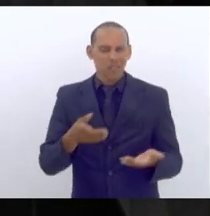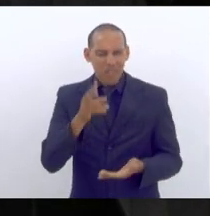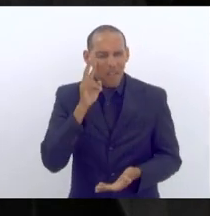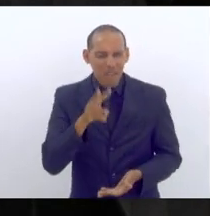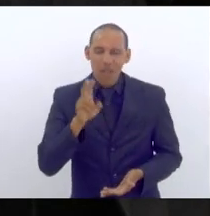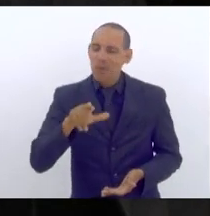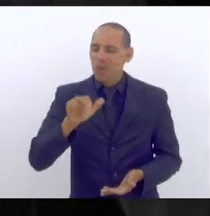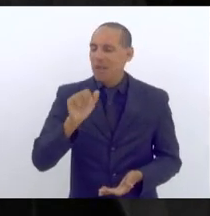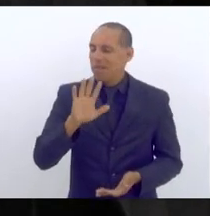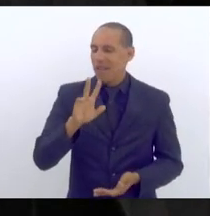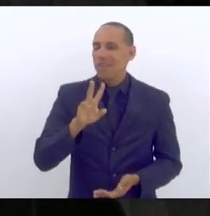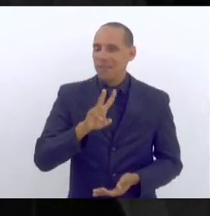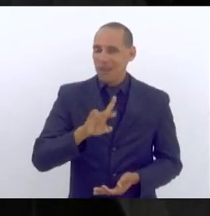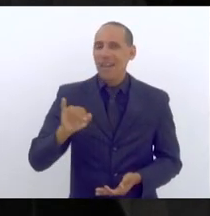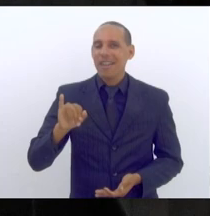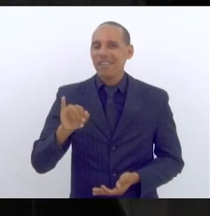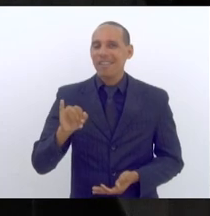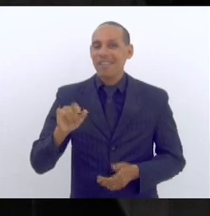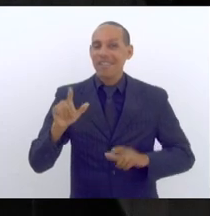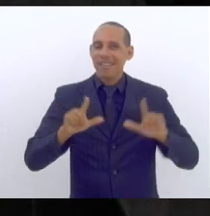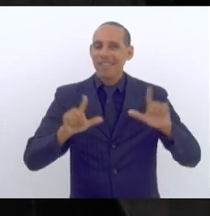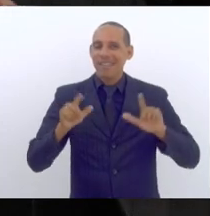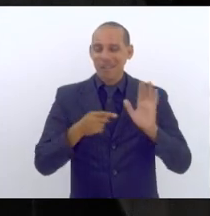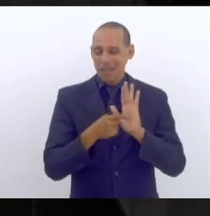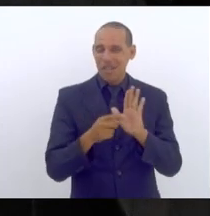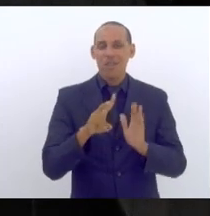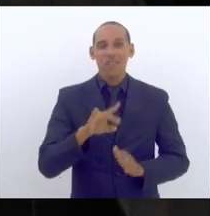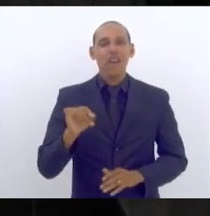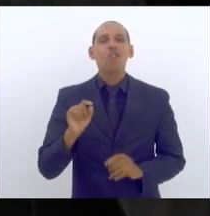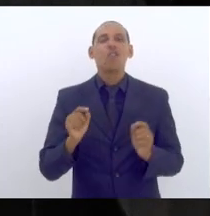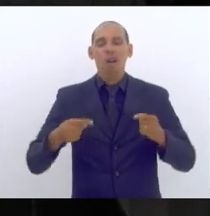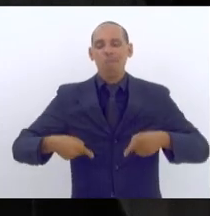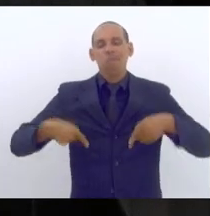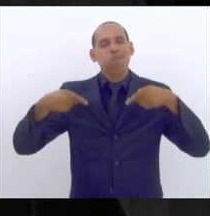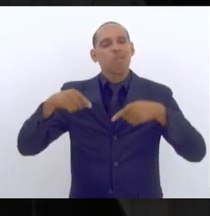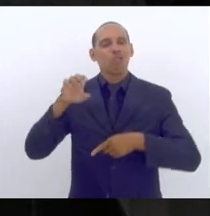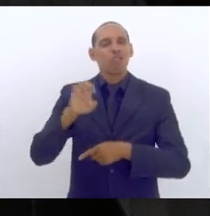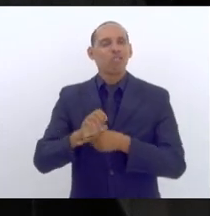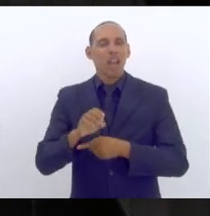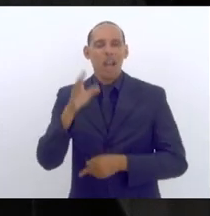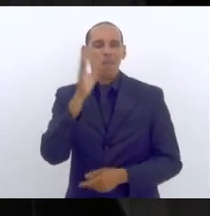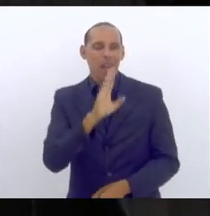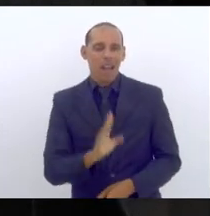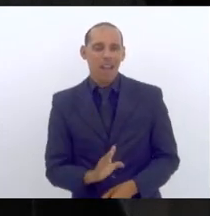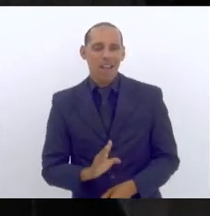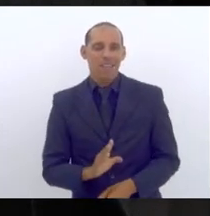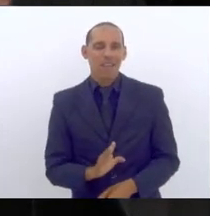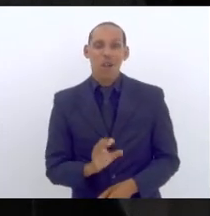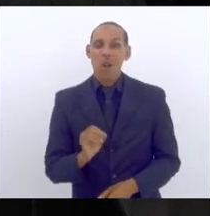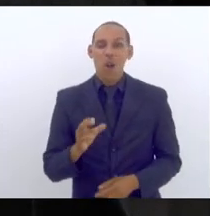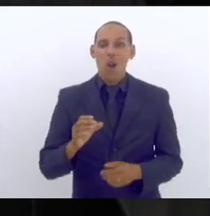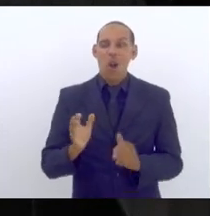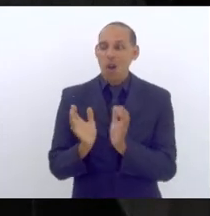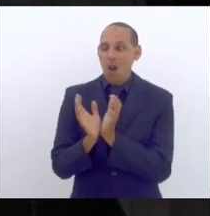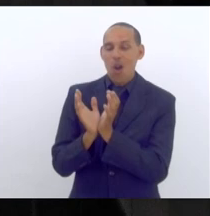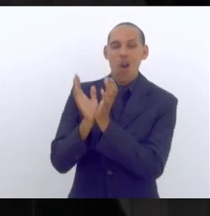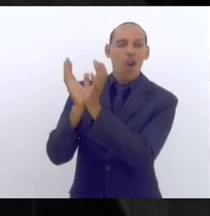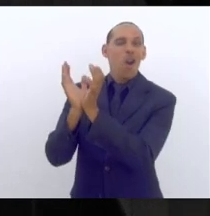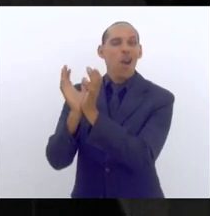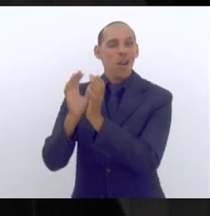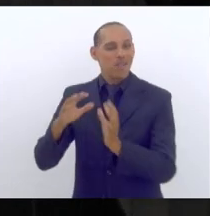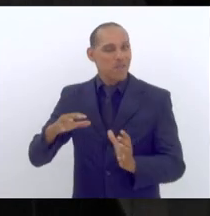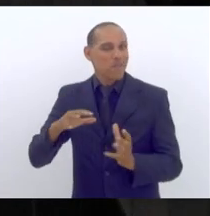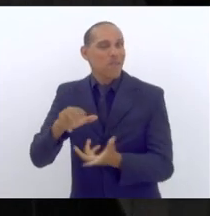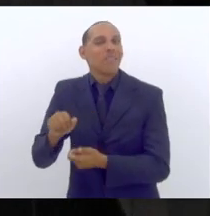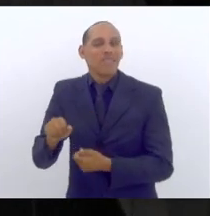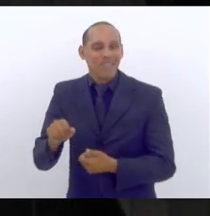dentro em breve você vai ver na televisão Campeonato Estadual um campeonato brasileiro copa do mundo não